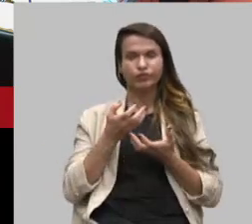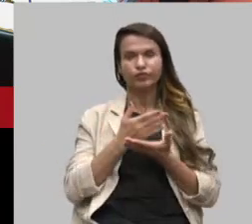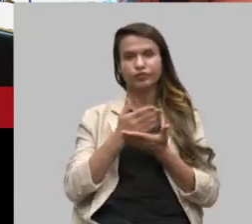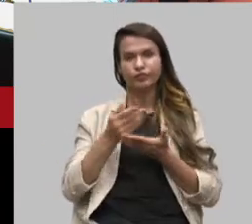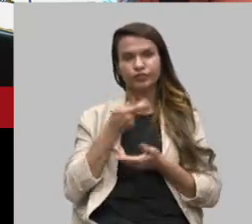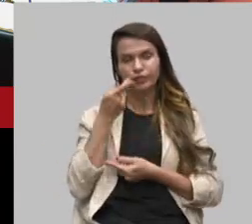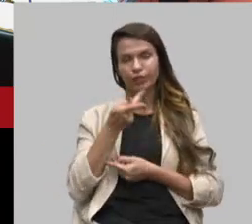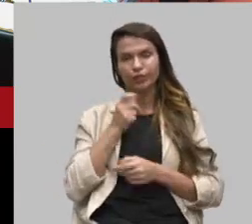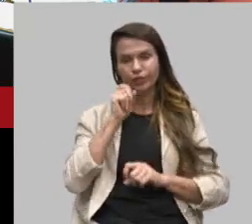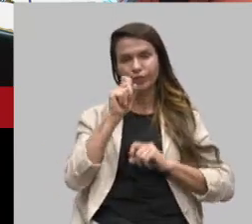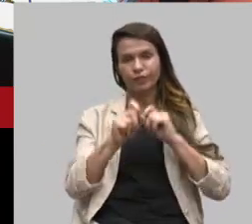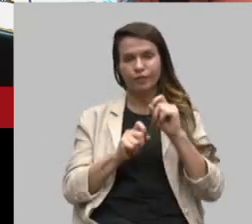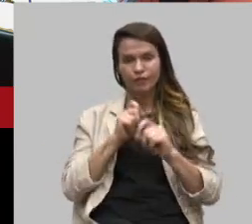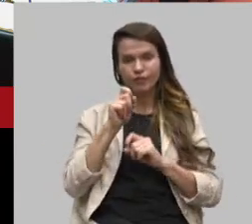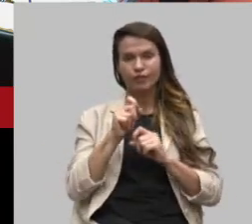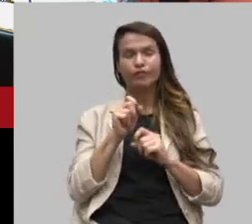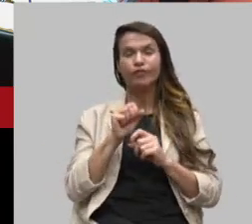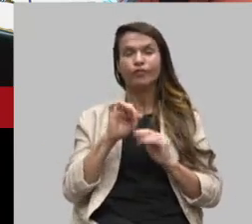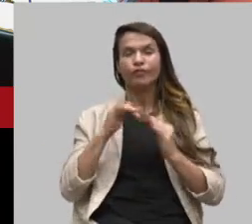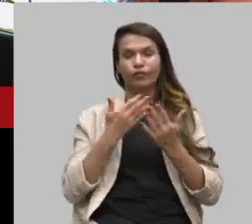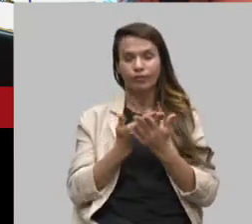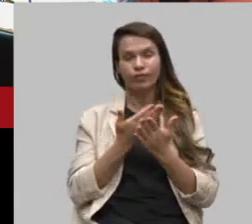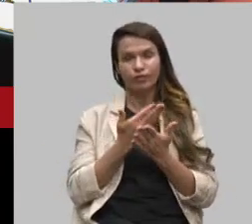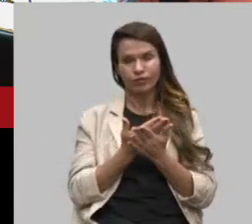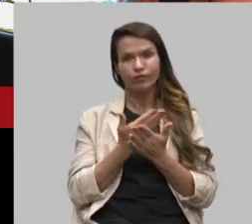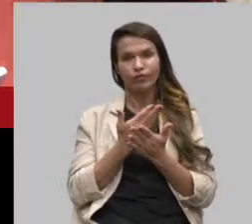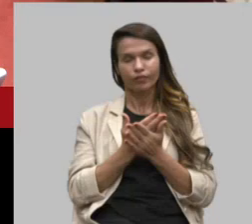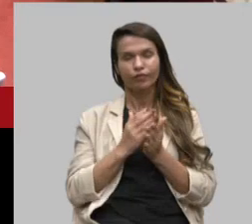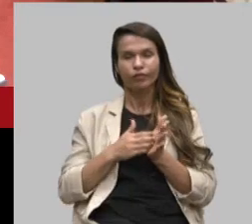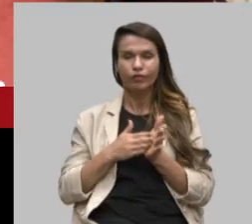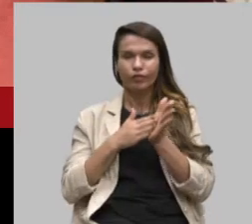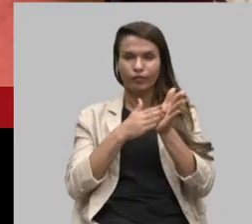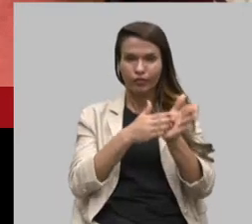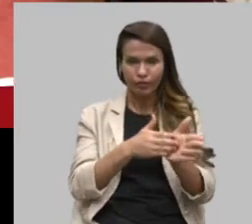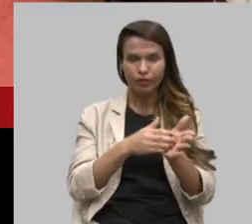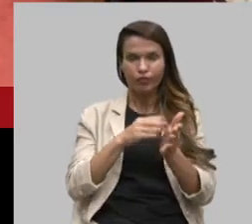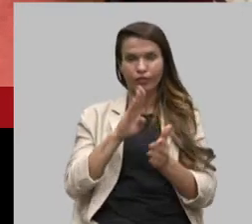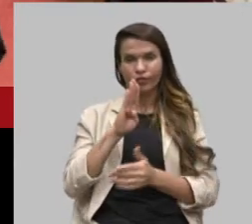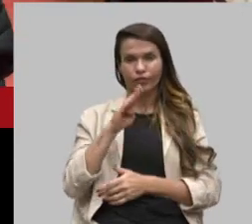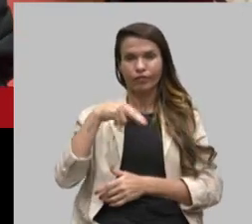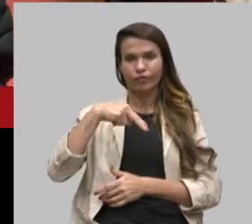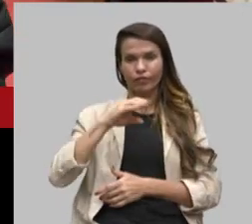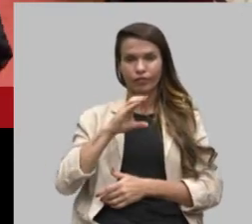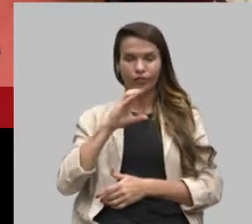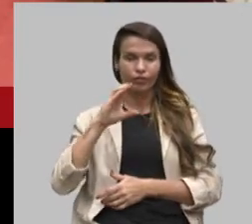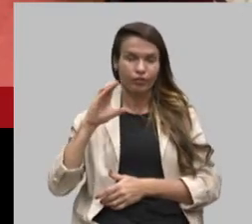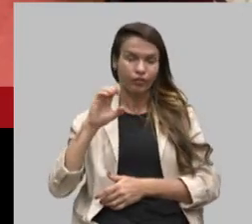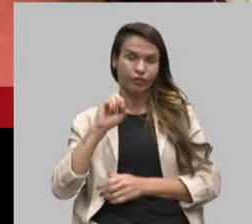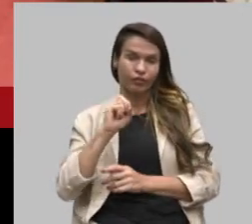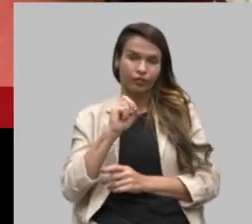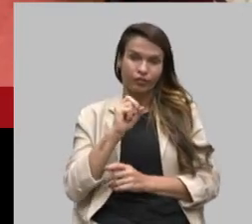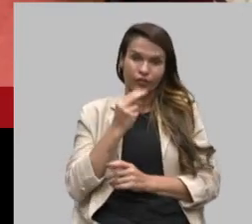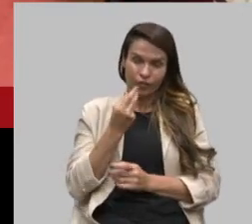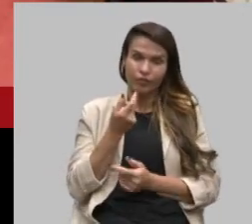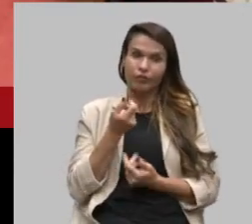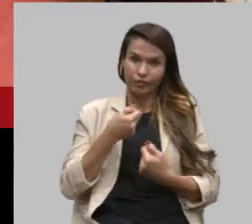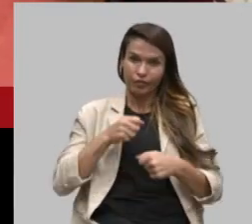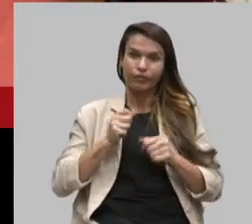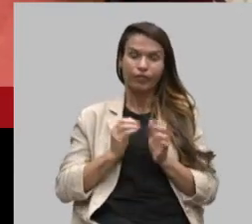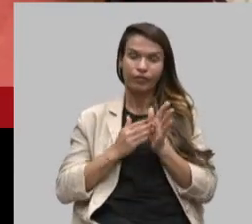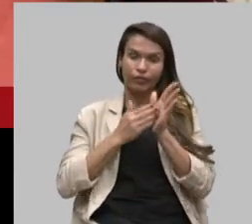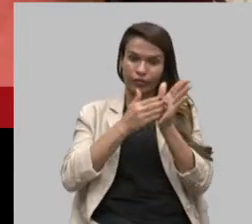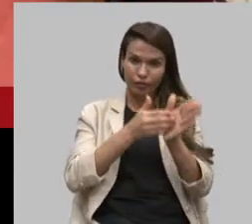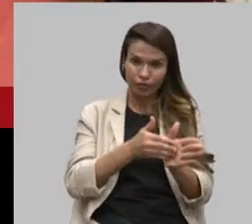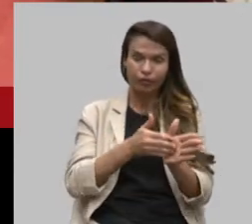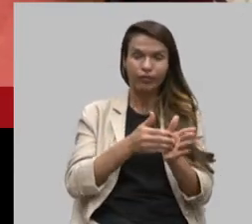que as escolas elas seguem a bncc ou Teoricamente eram para seguir a bncc e o